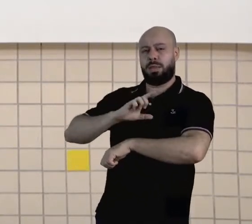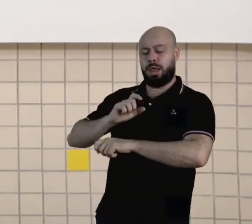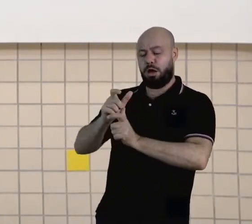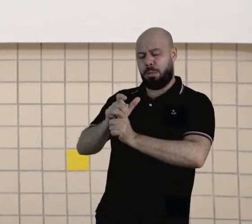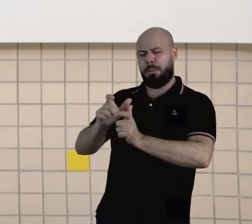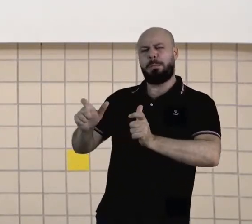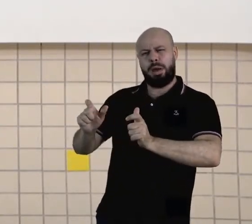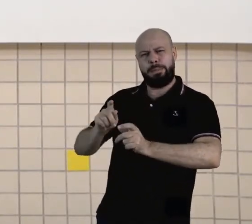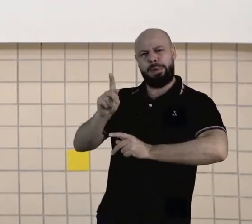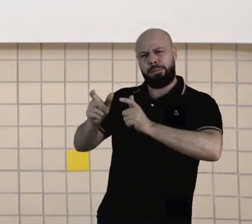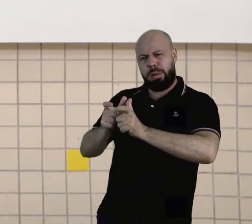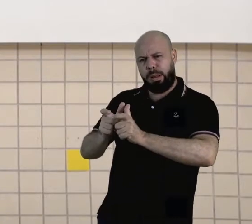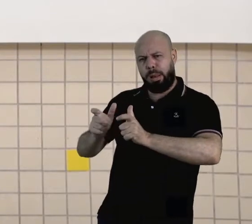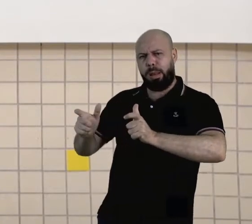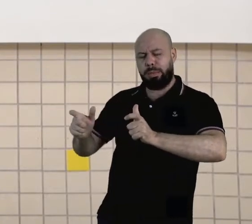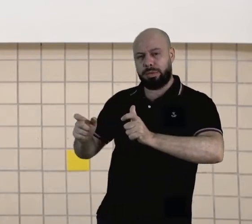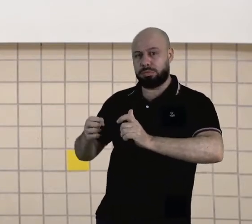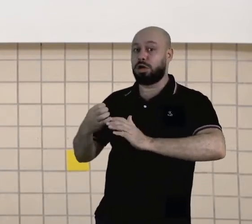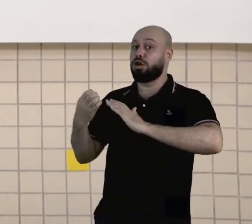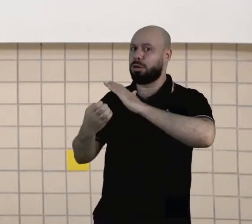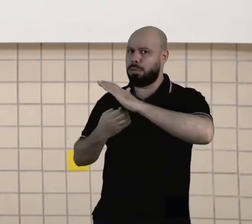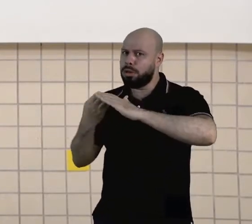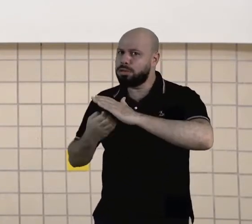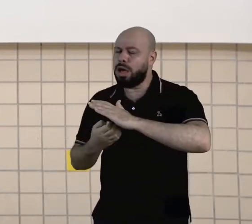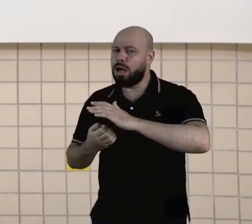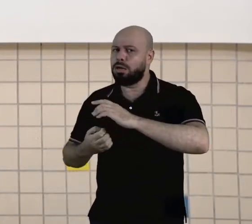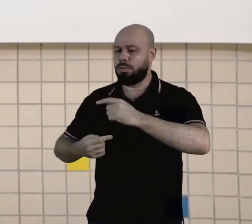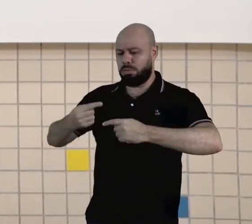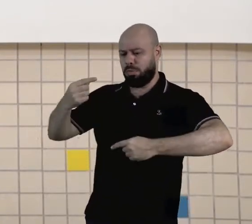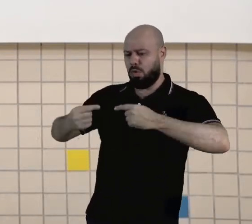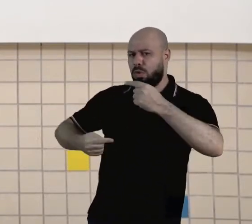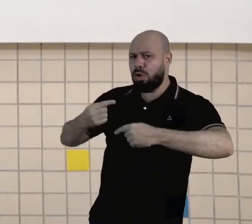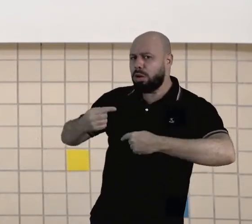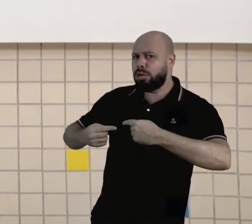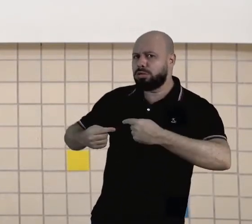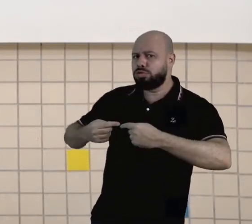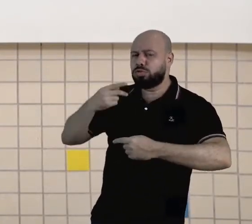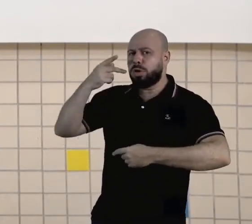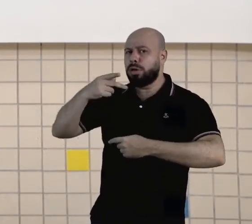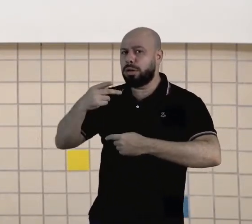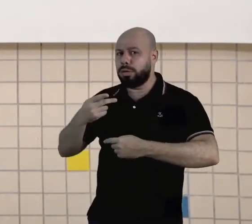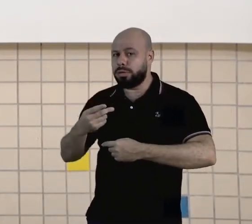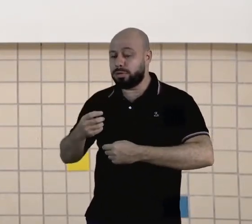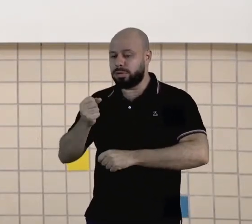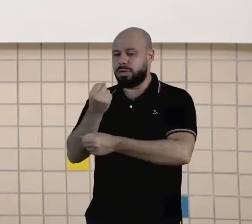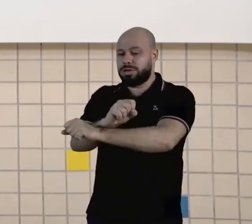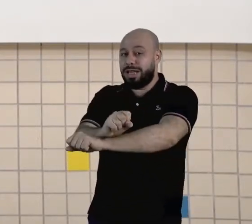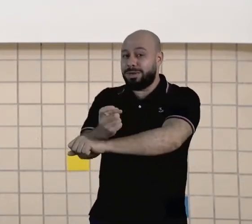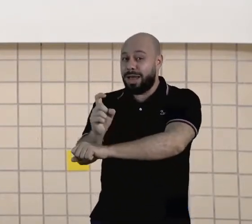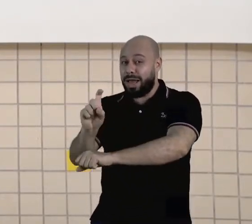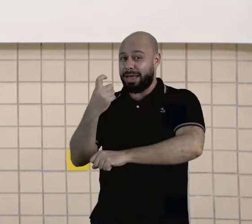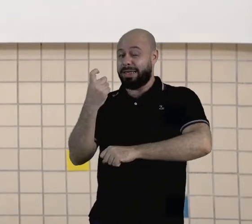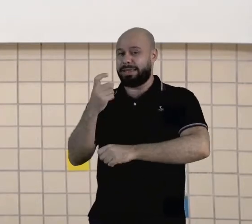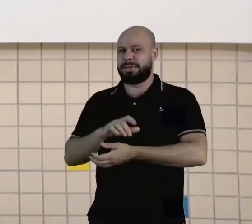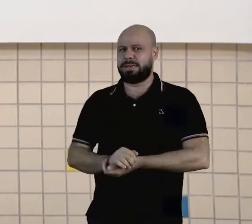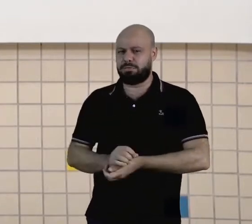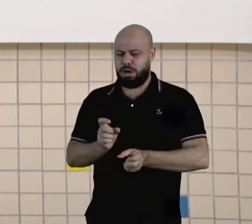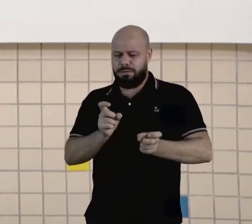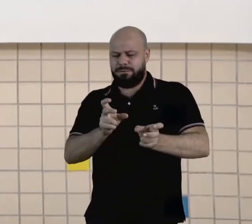pessoas, tanto empresários, políticos, ex-escravos, comerciantes. O